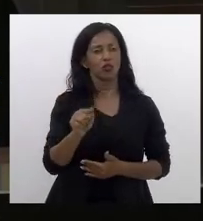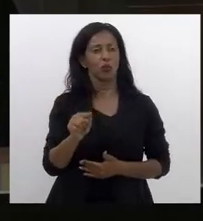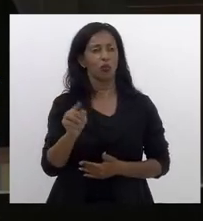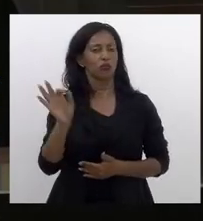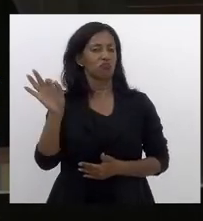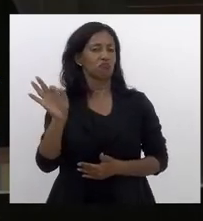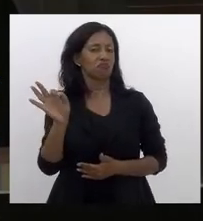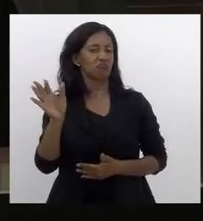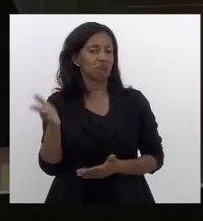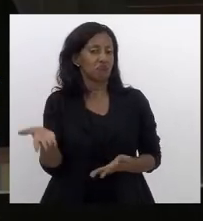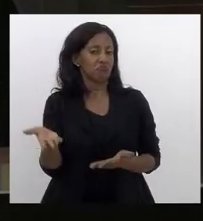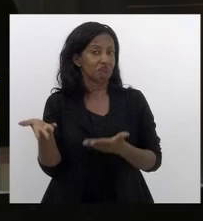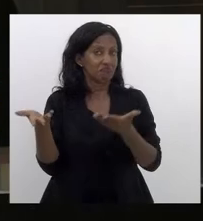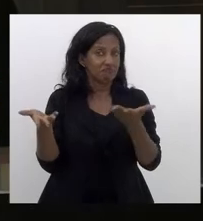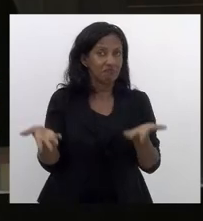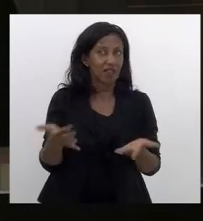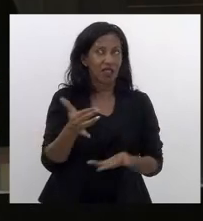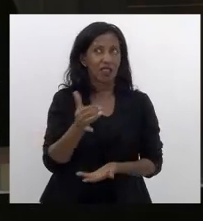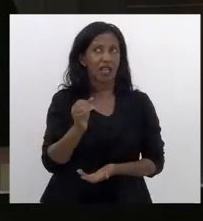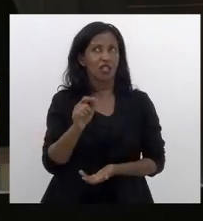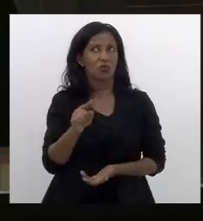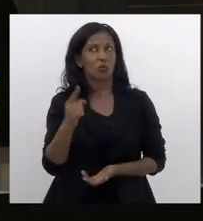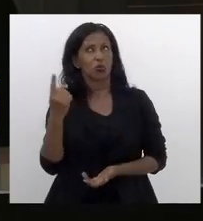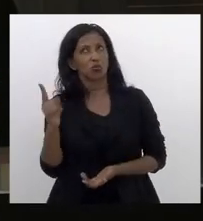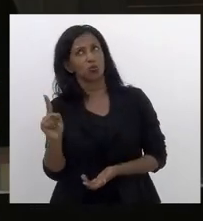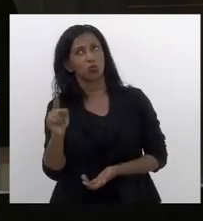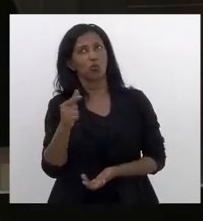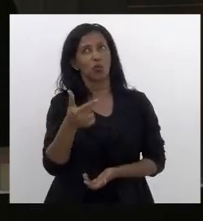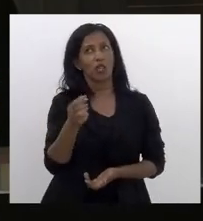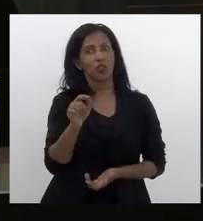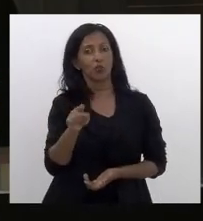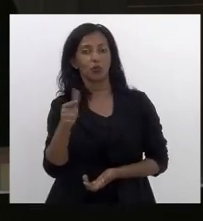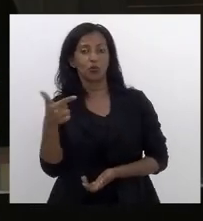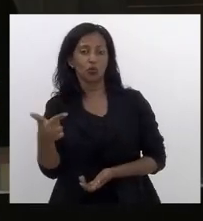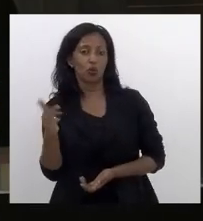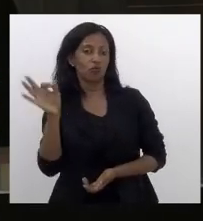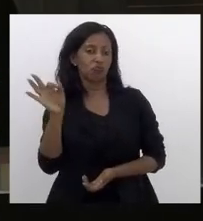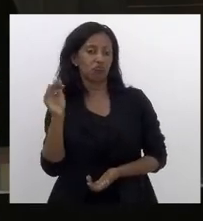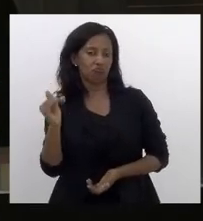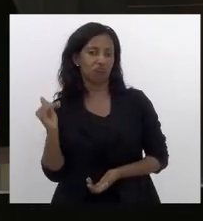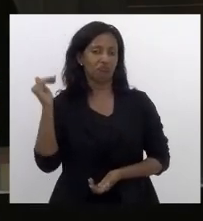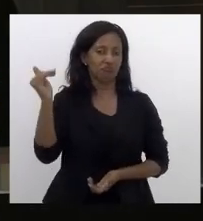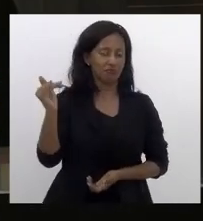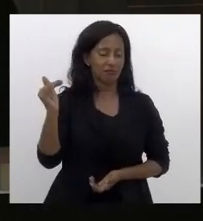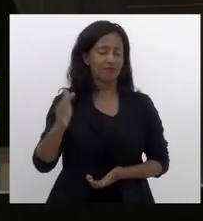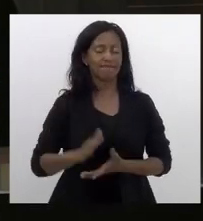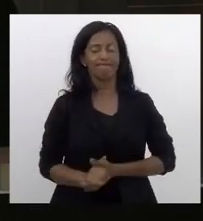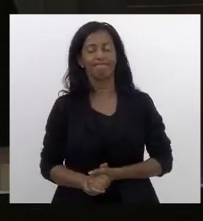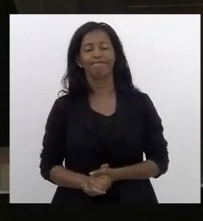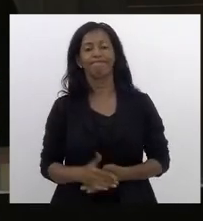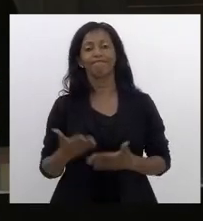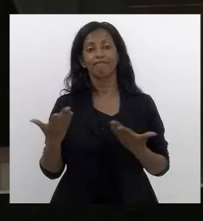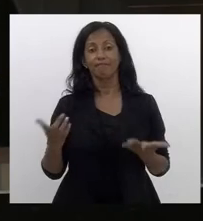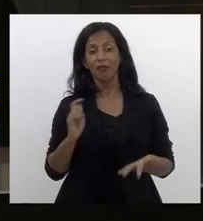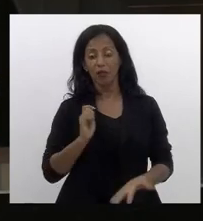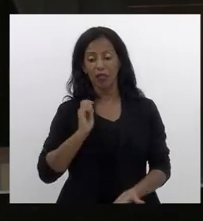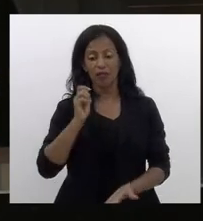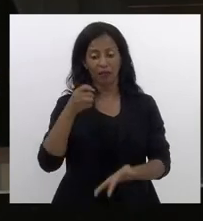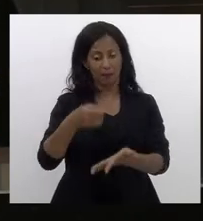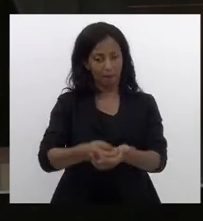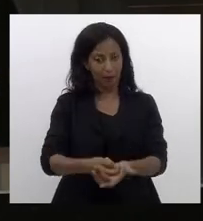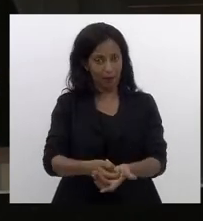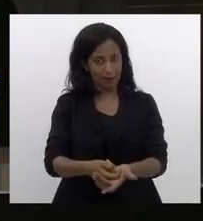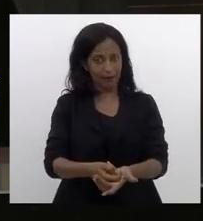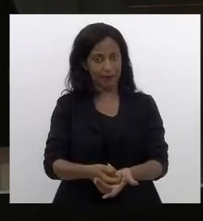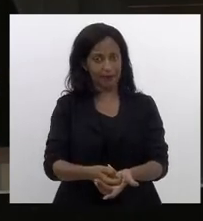percentuais. Quiçá 10,1, 10,2 pontos percentuais. Então, que ele pagará